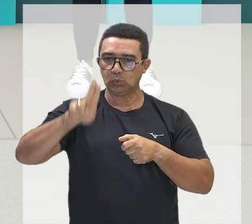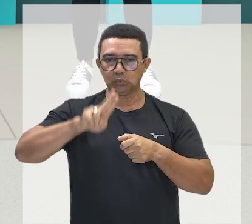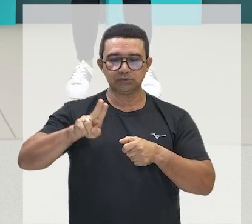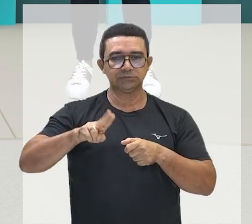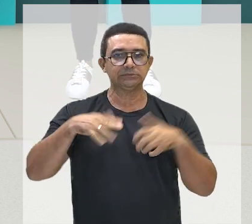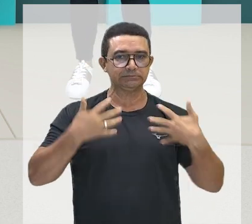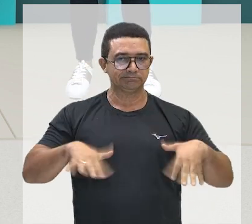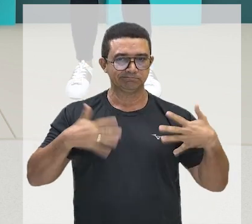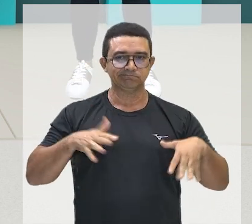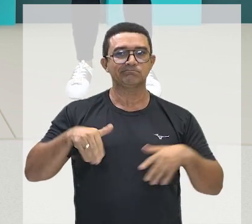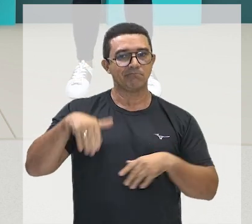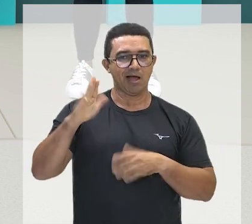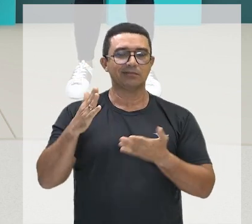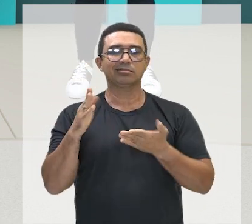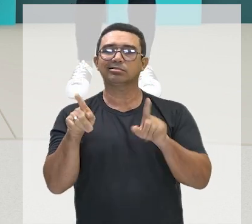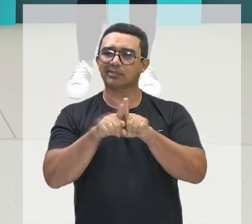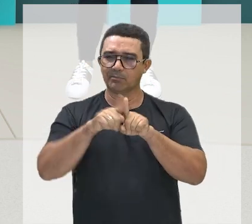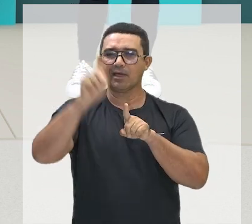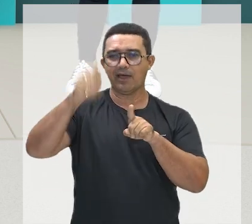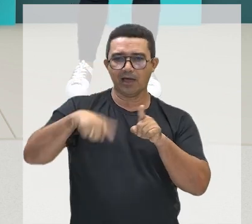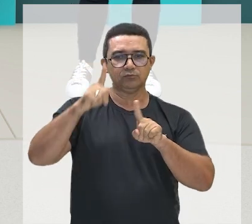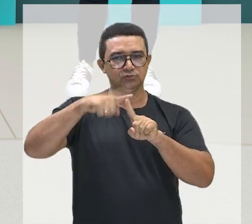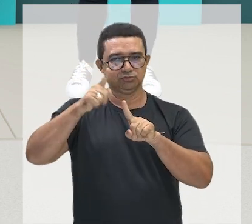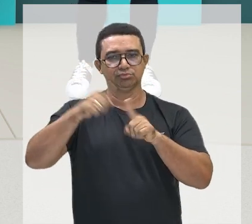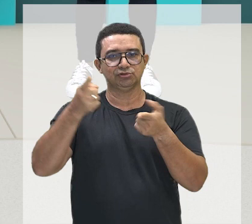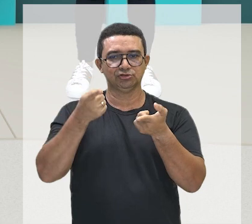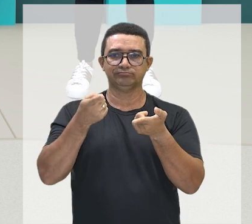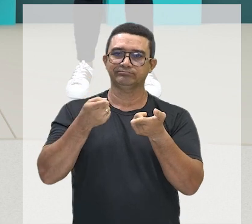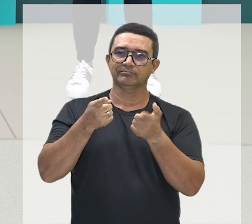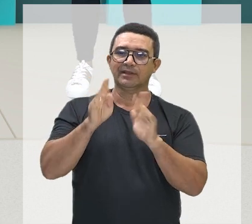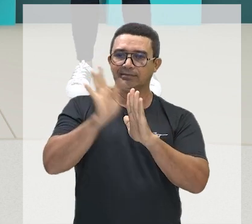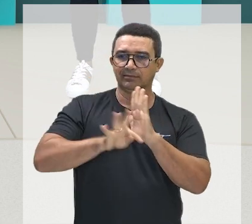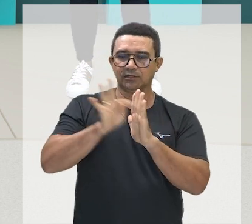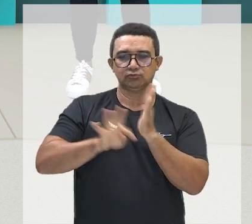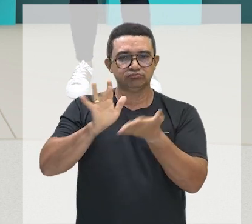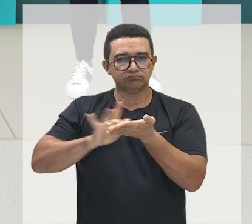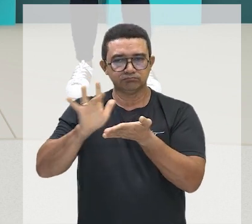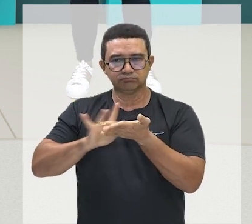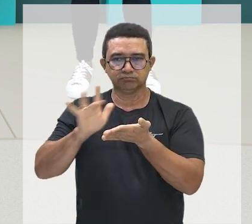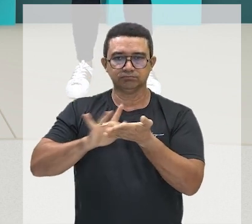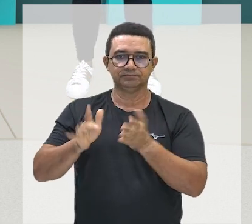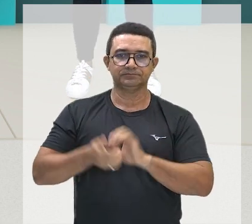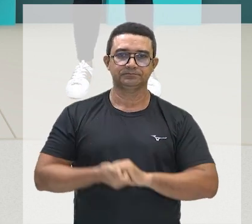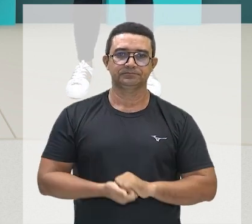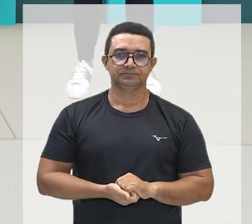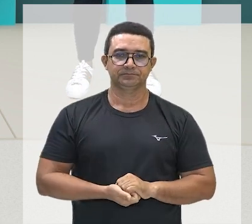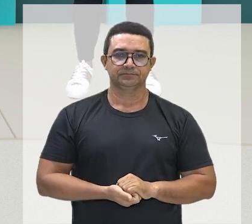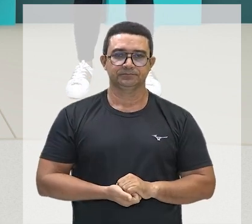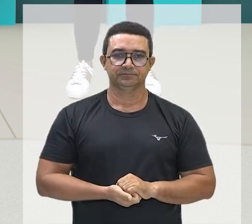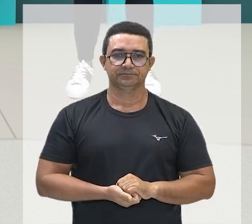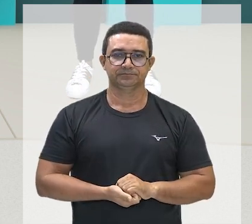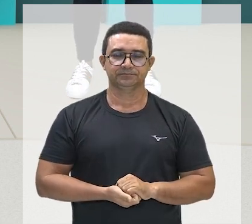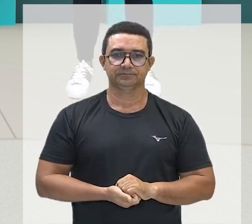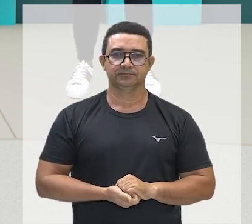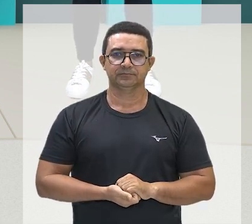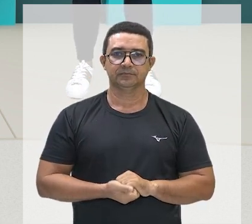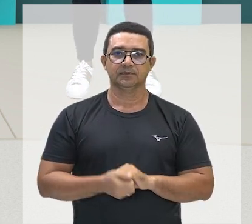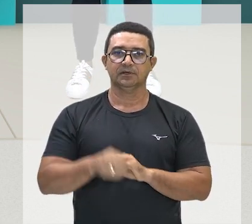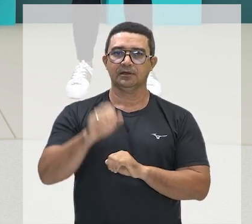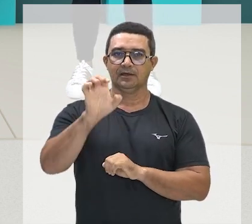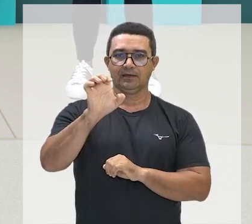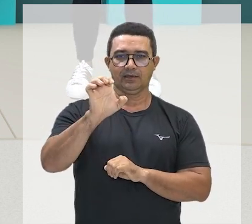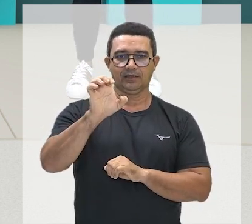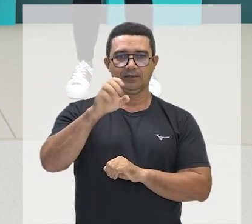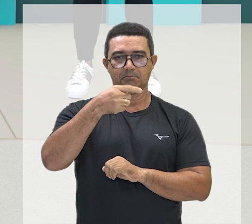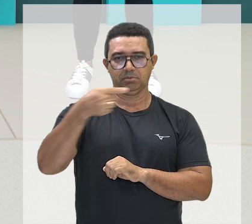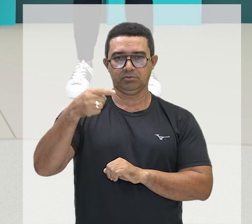de gêneros textuais digitais. Então, aqui um dos últimos aqui nós temos e-books and